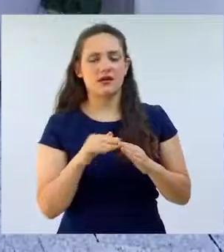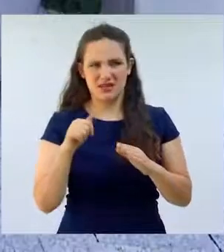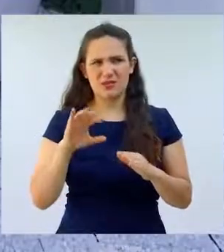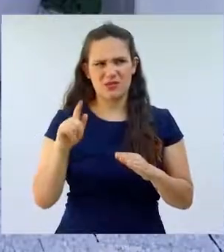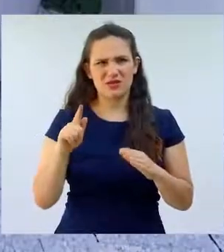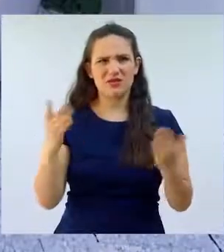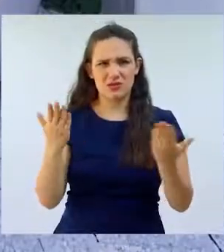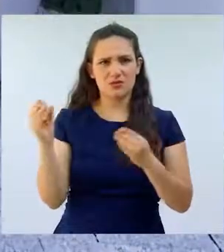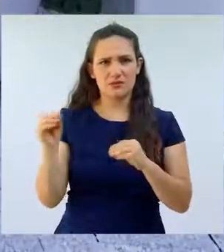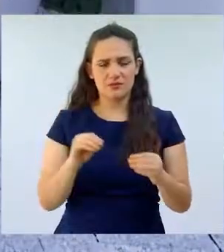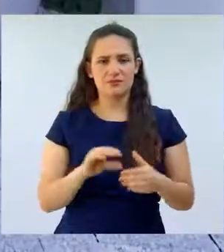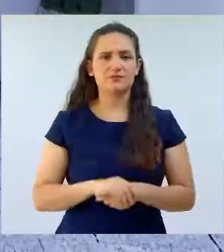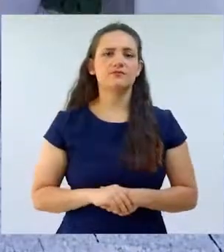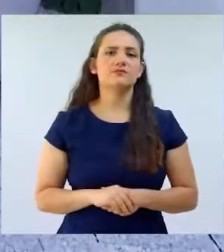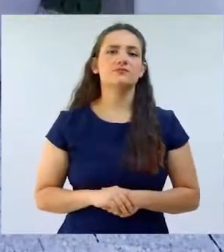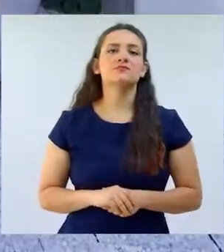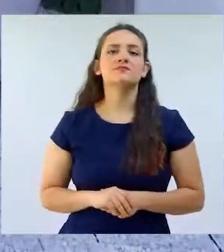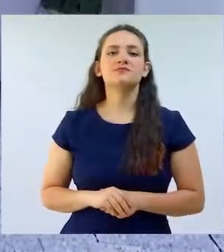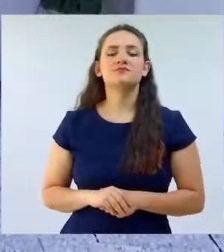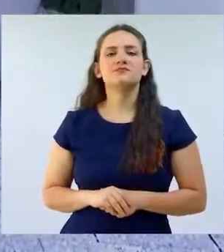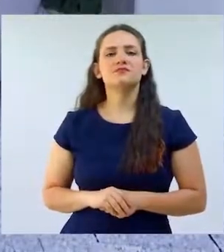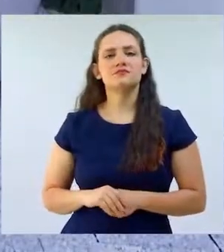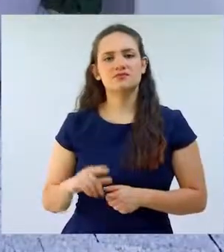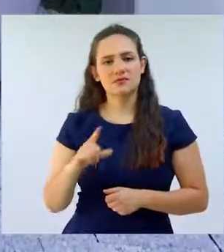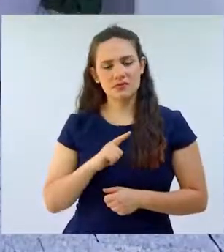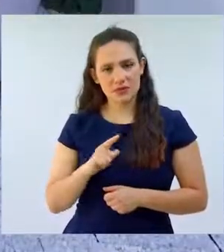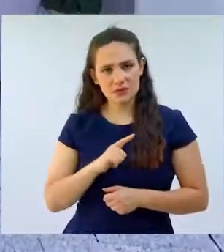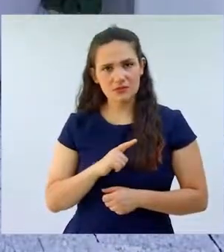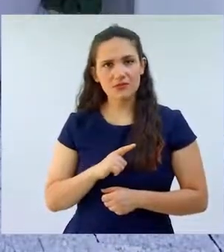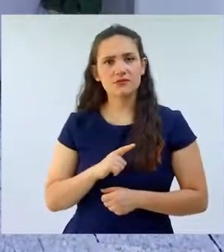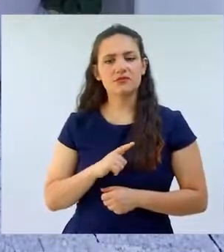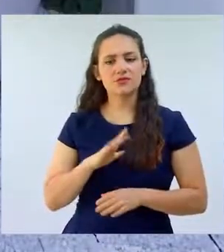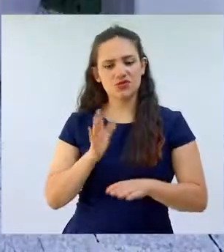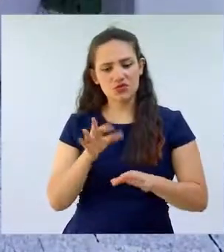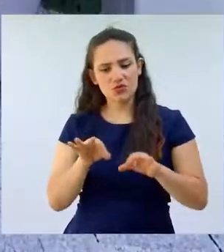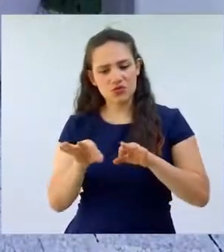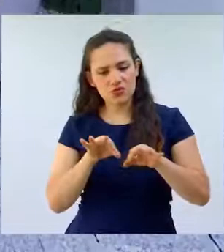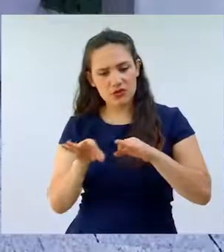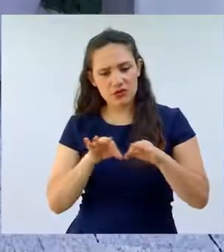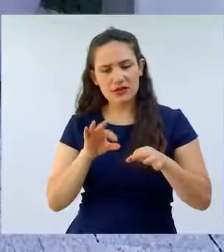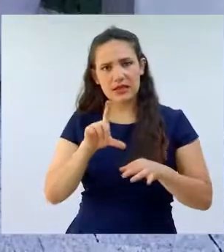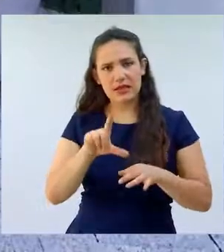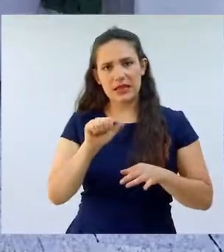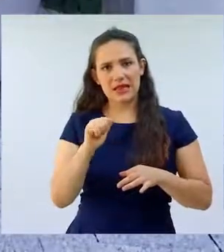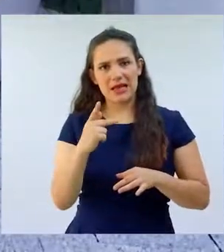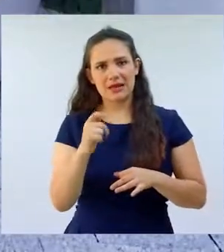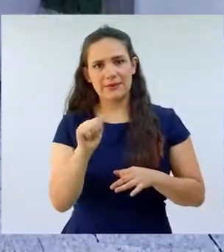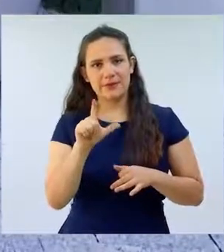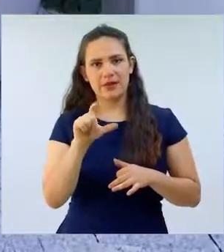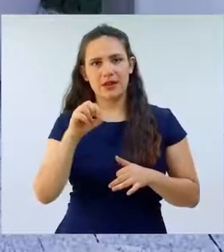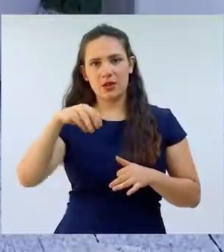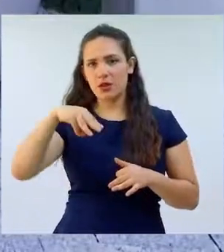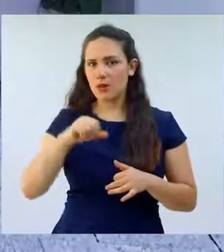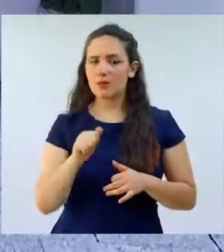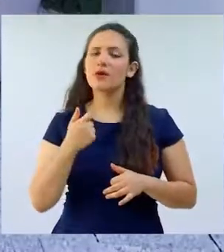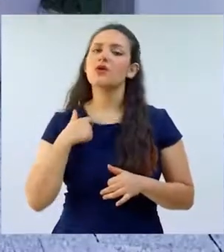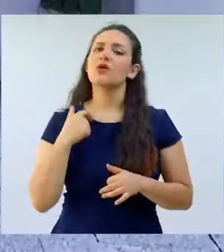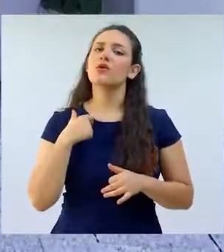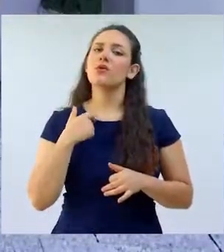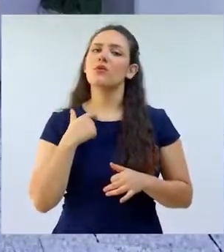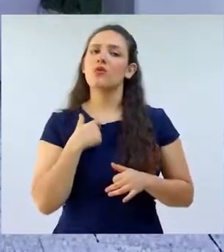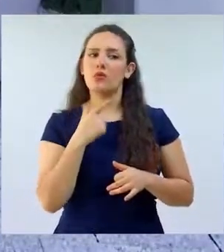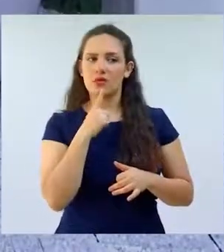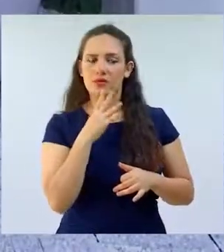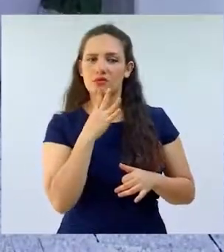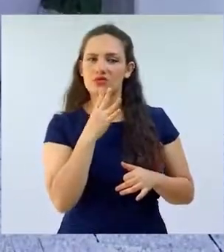inclusive mudou para cá. Afonsinho, tive La Paloma na época, agilizei tudinho para a gente ficar no La Paloma, o Afonsinho dando apoio